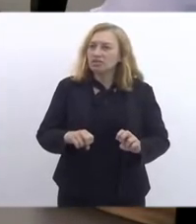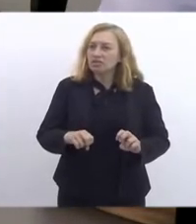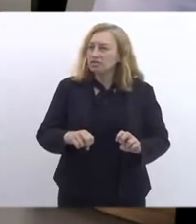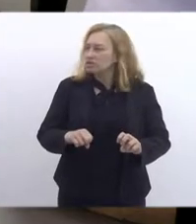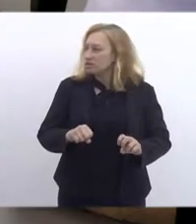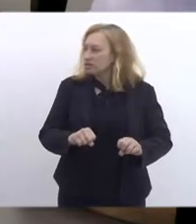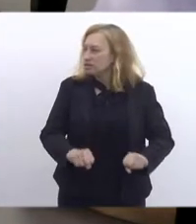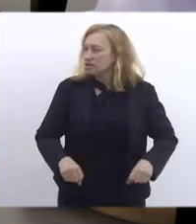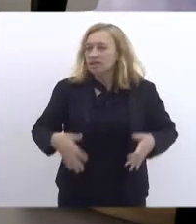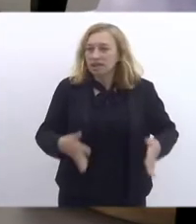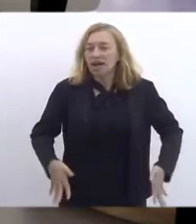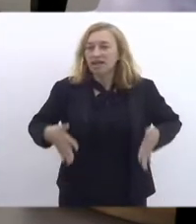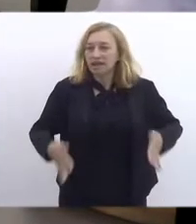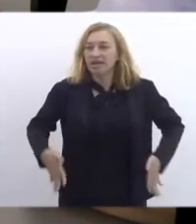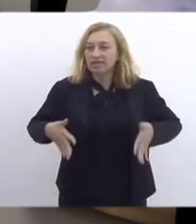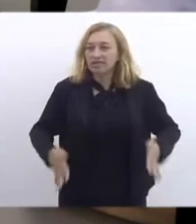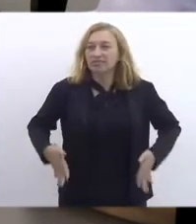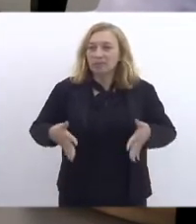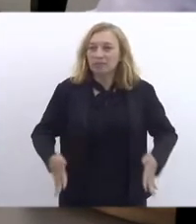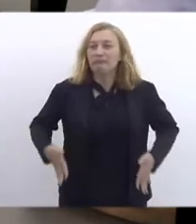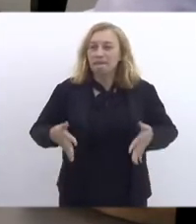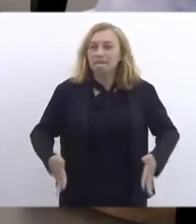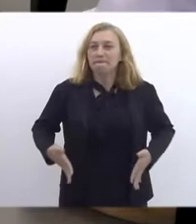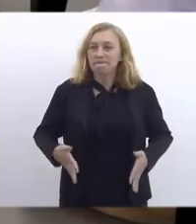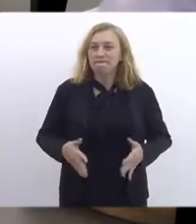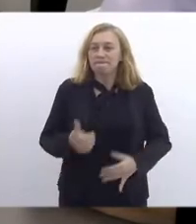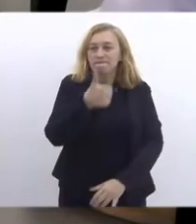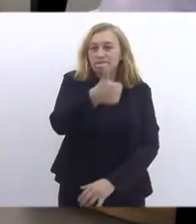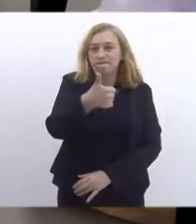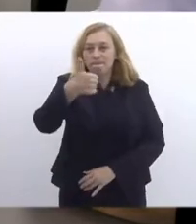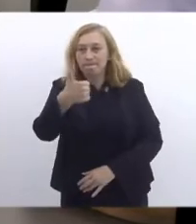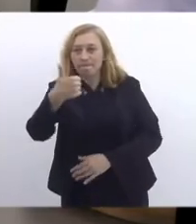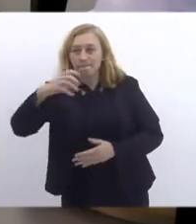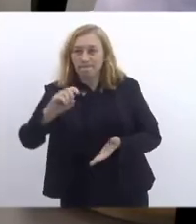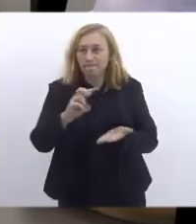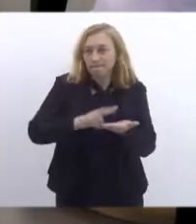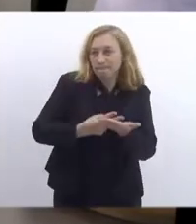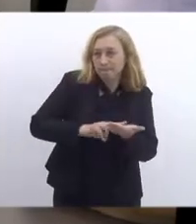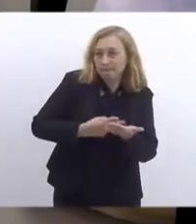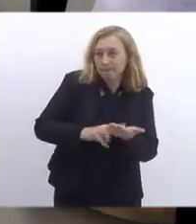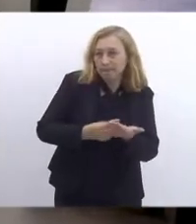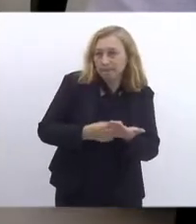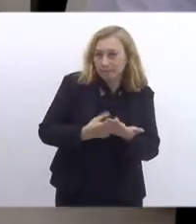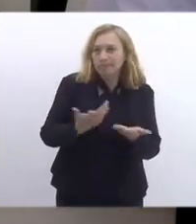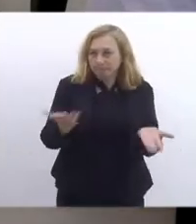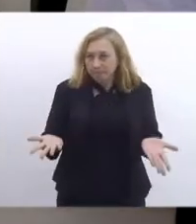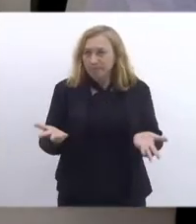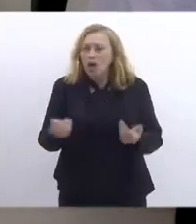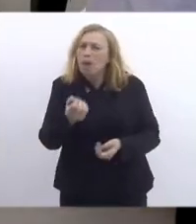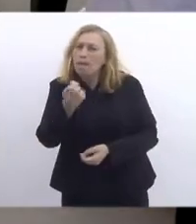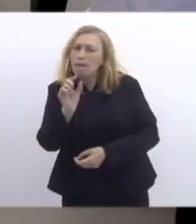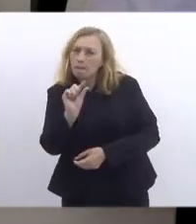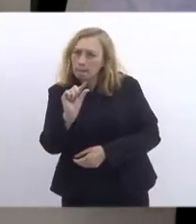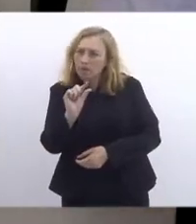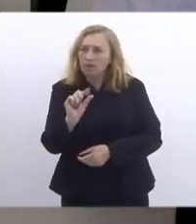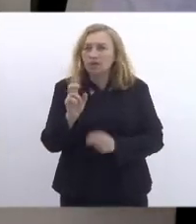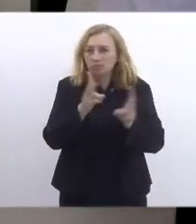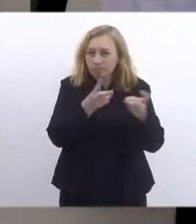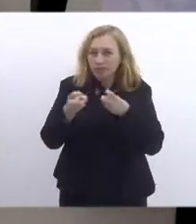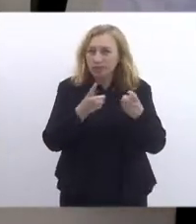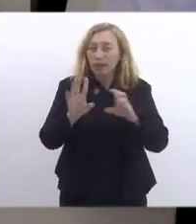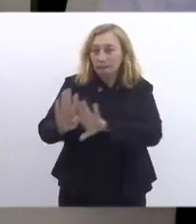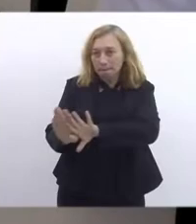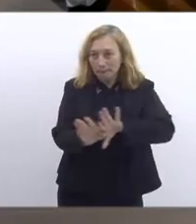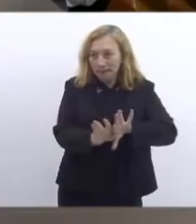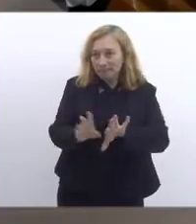CDB e diminuíram de 110 convulsões para 2 ou 3 convulsões. Mink, mas isso é uma pequena observação. Mink, o que vale nos